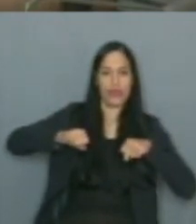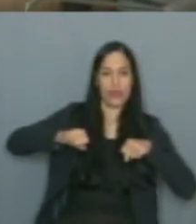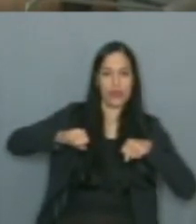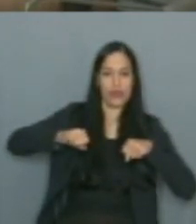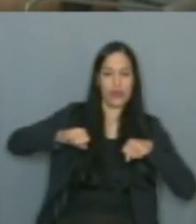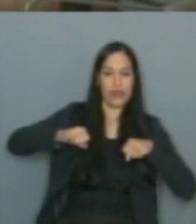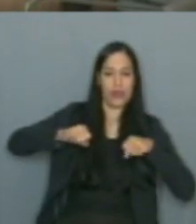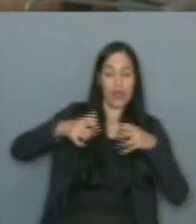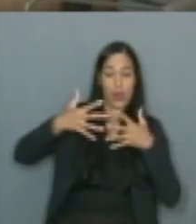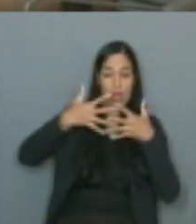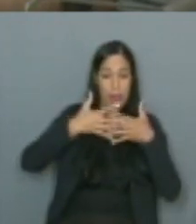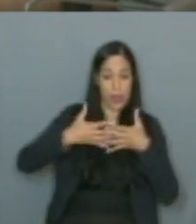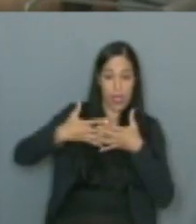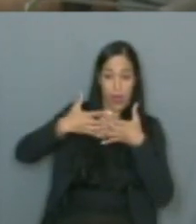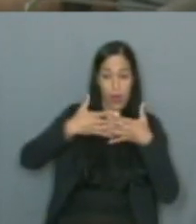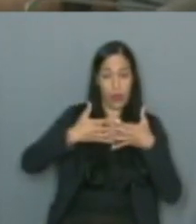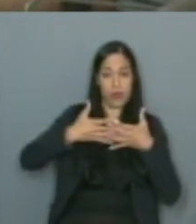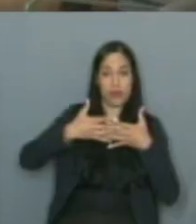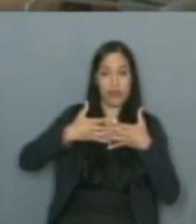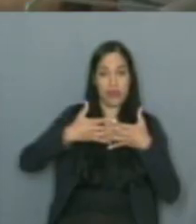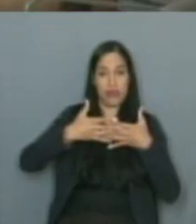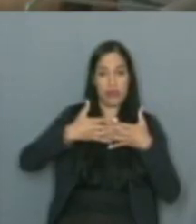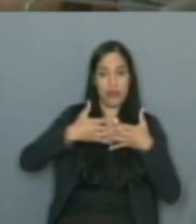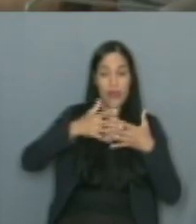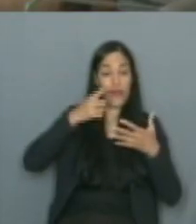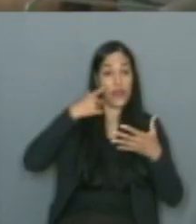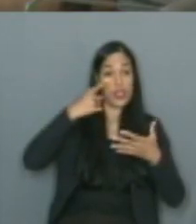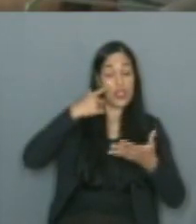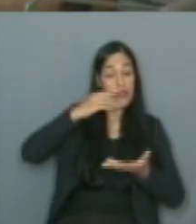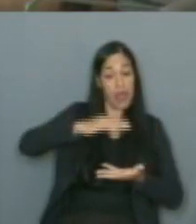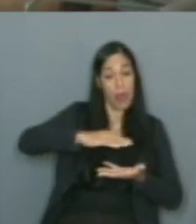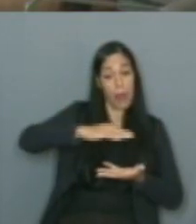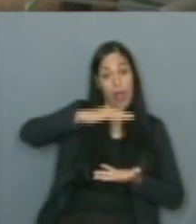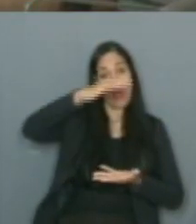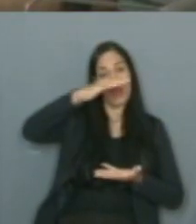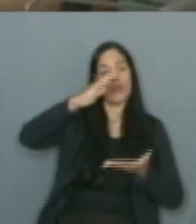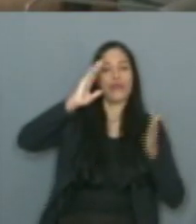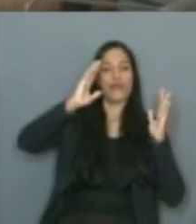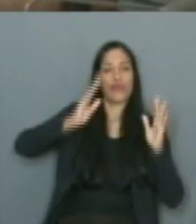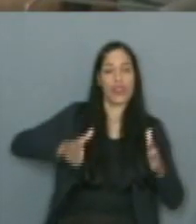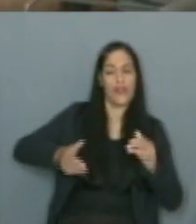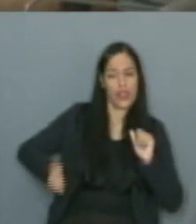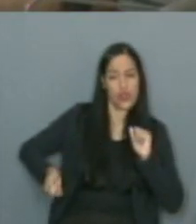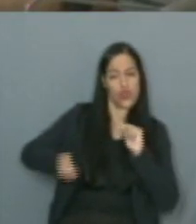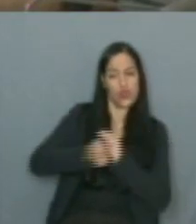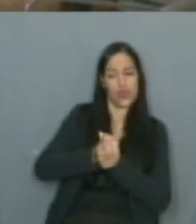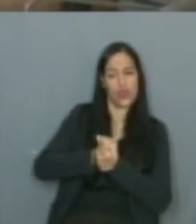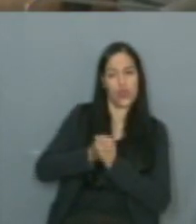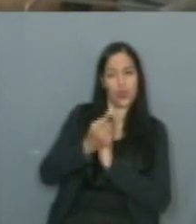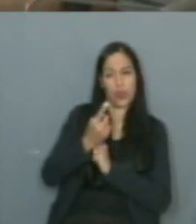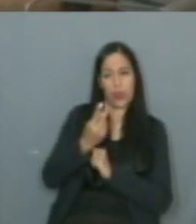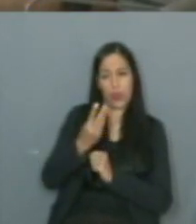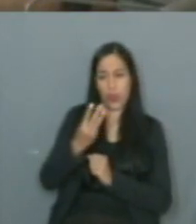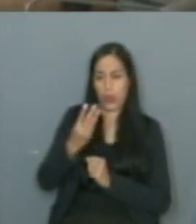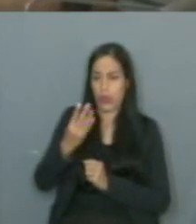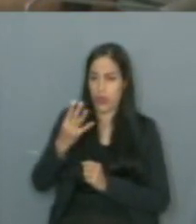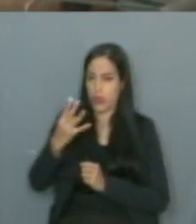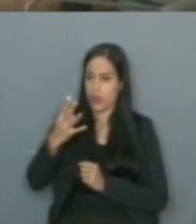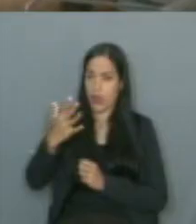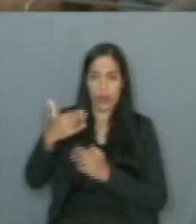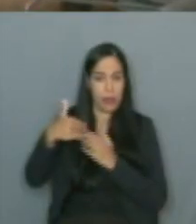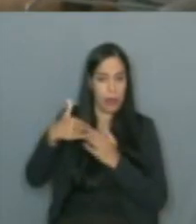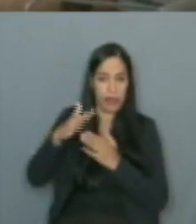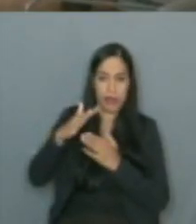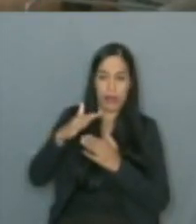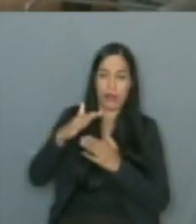que o guincho já fica lá. É um negócio estranho. O guincho já fica do lado. E vai botando 1, 2, 3, 4